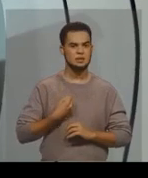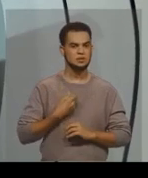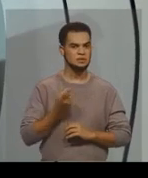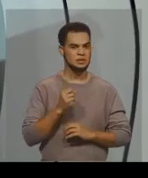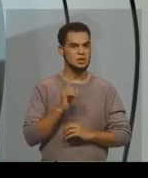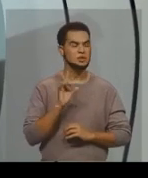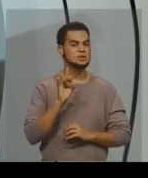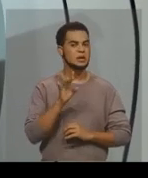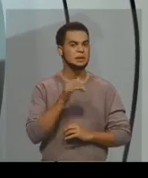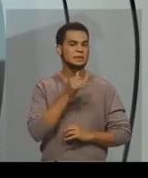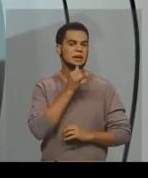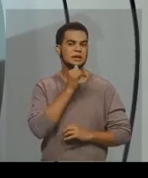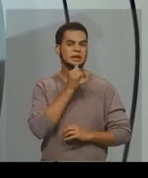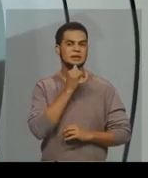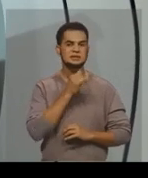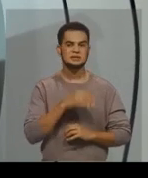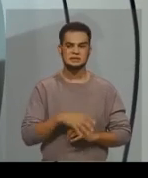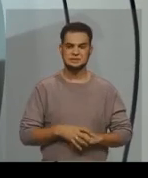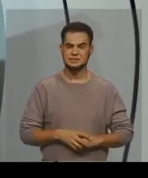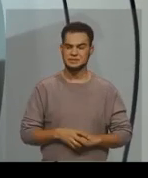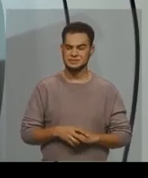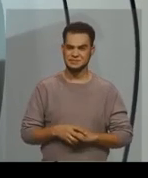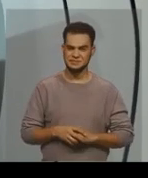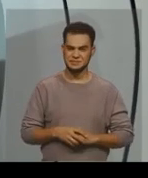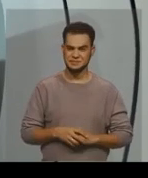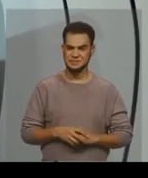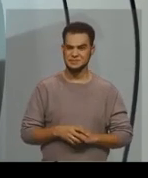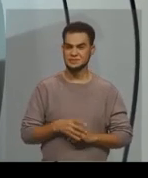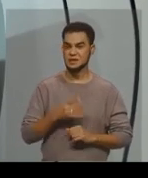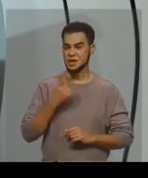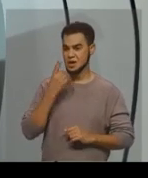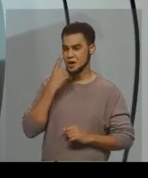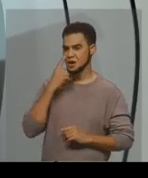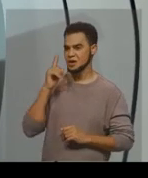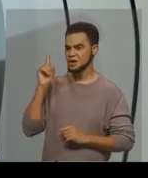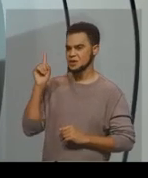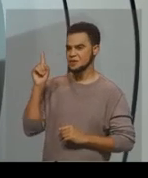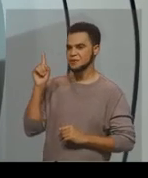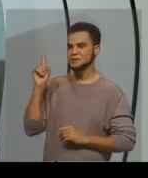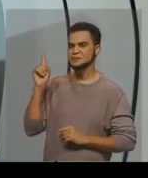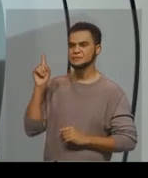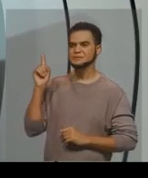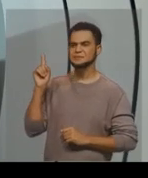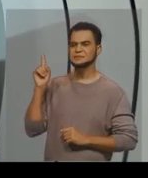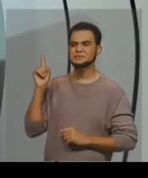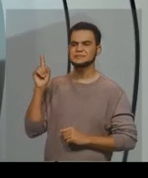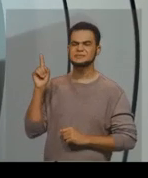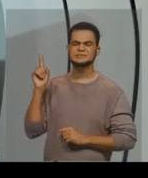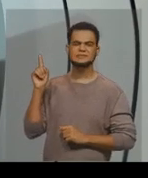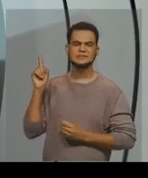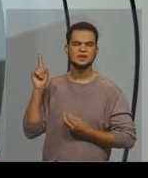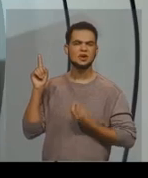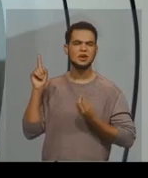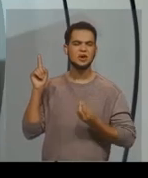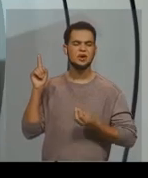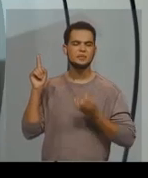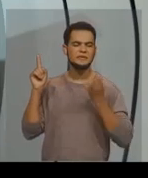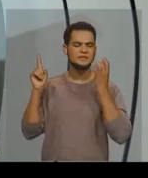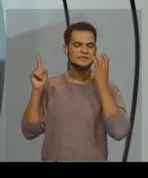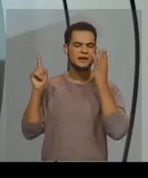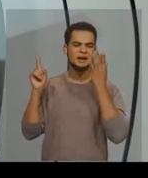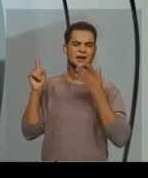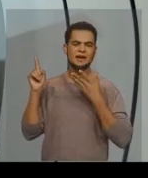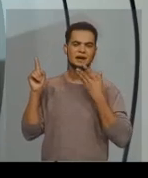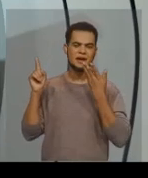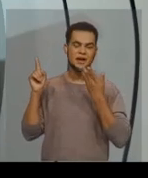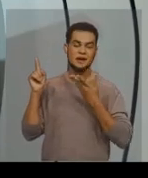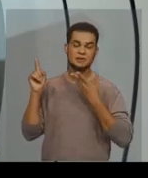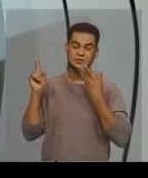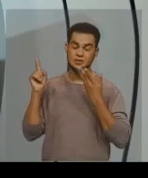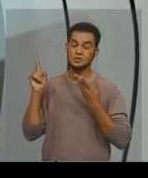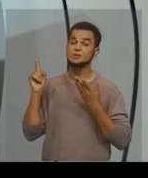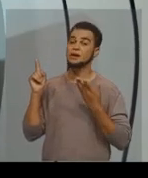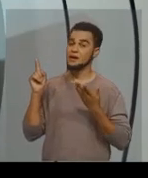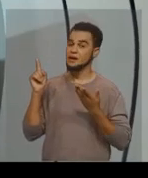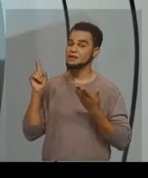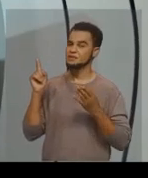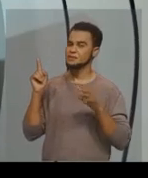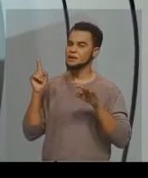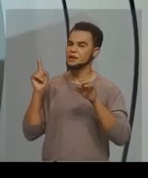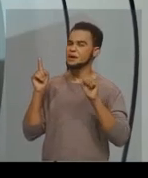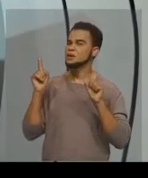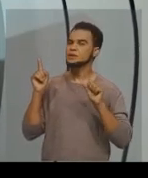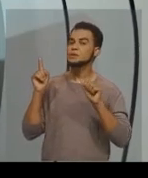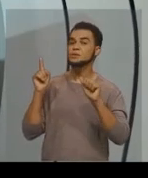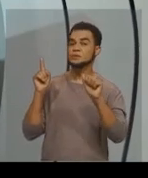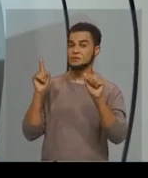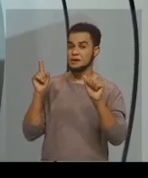A mais B elevado ao quadrado, isso aqui. Olha só como é que é fácil. Eu vou pegar o A como primeiro termo. Eu gosto de fazer